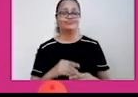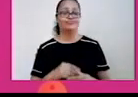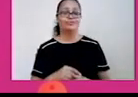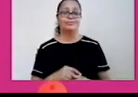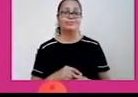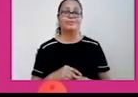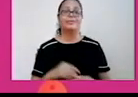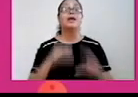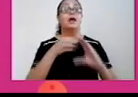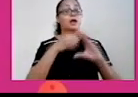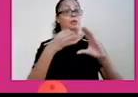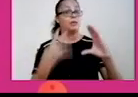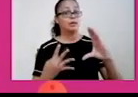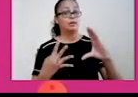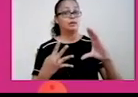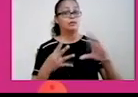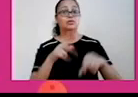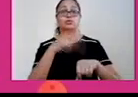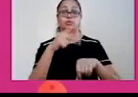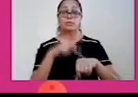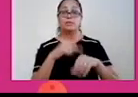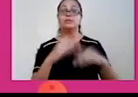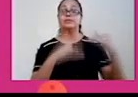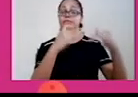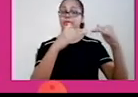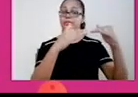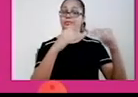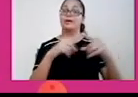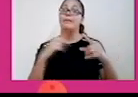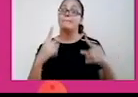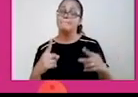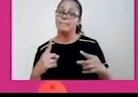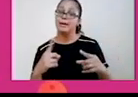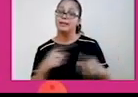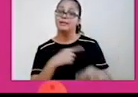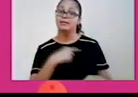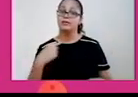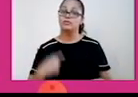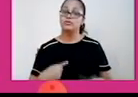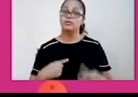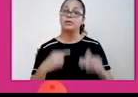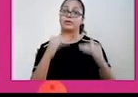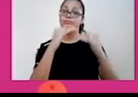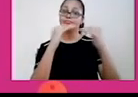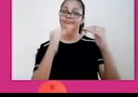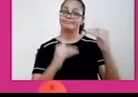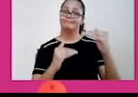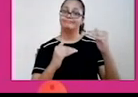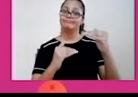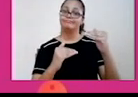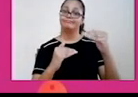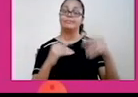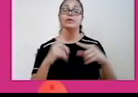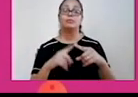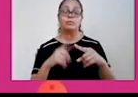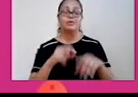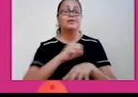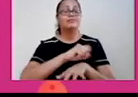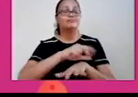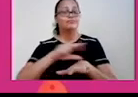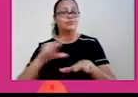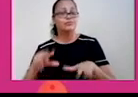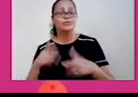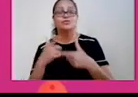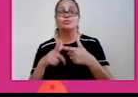da tecnologia é uma característica dos países desenvolvidos. Mas a China ainda é um país subdesenvolvido, porque ela tem diversos